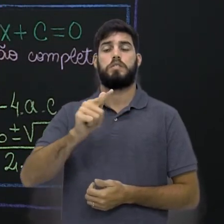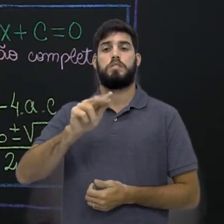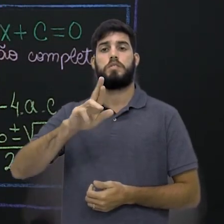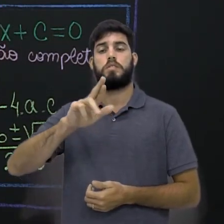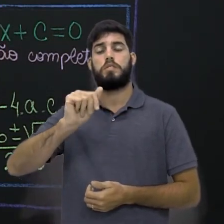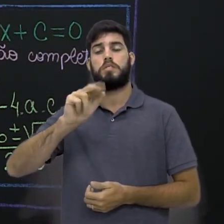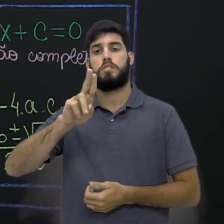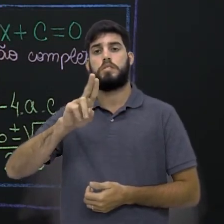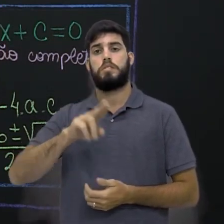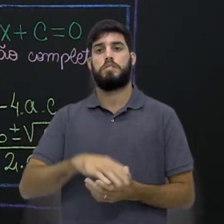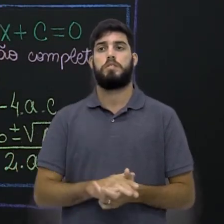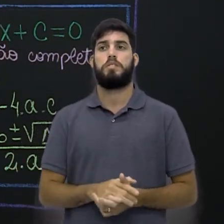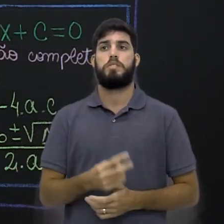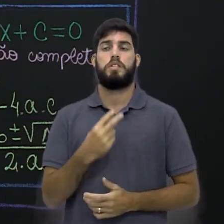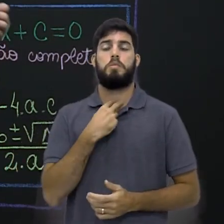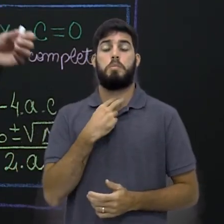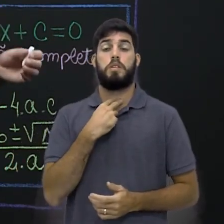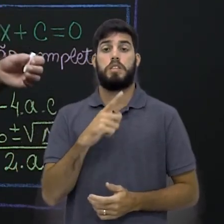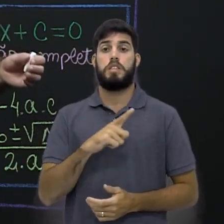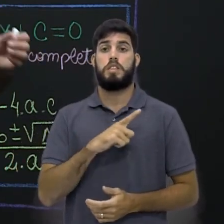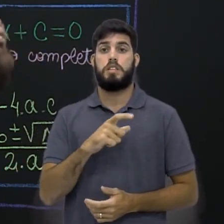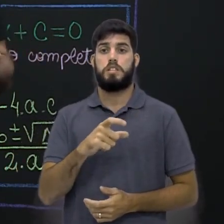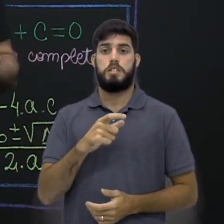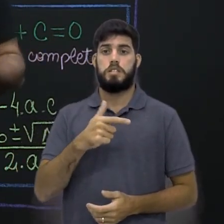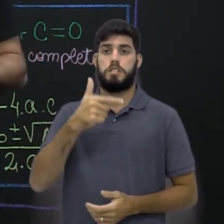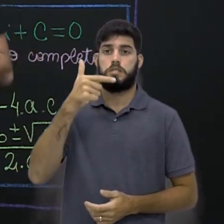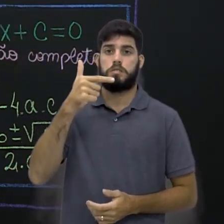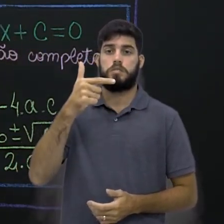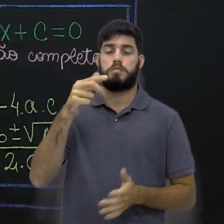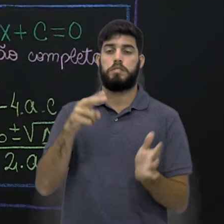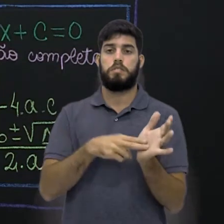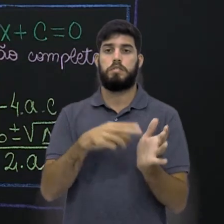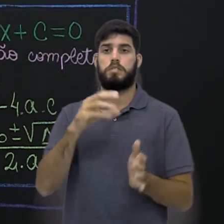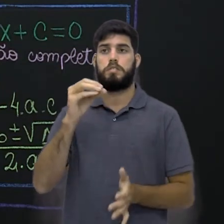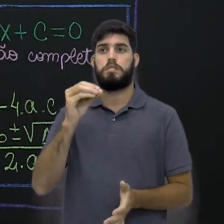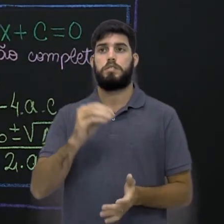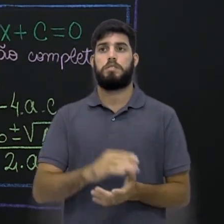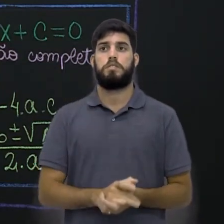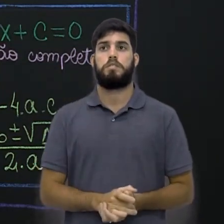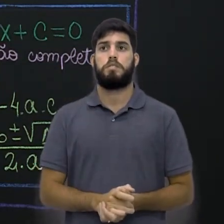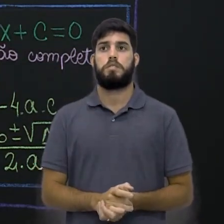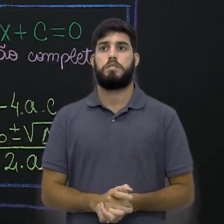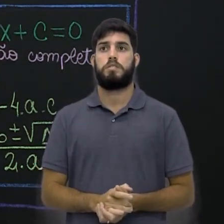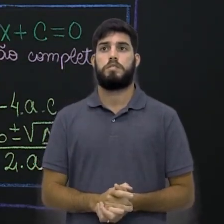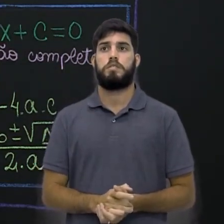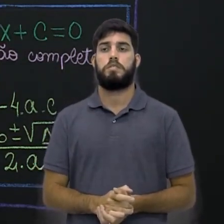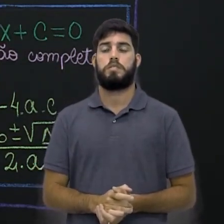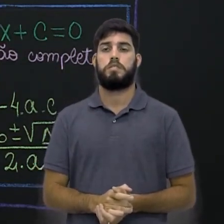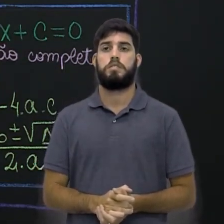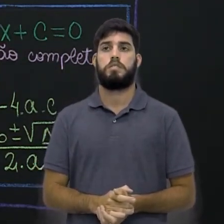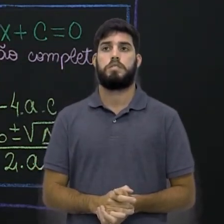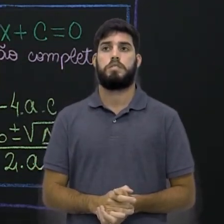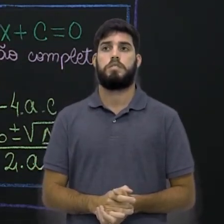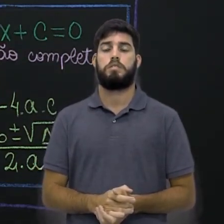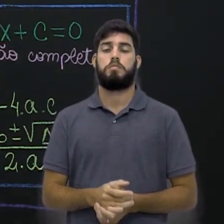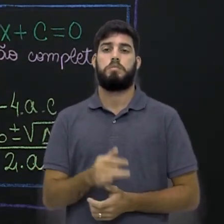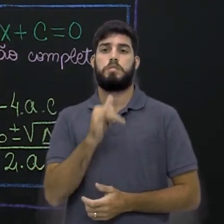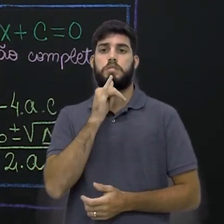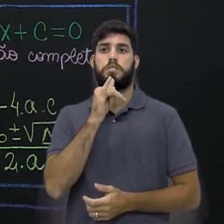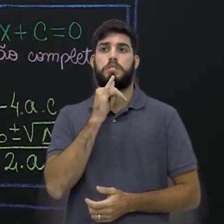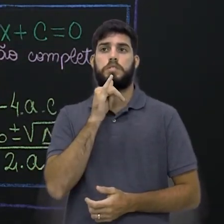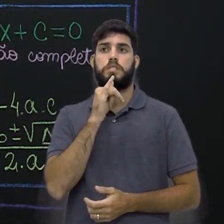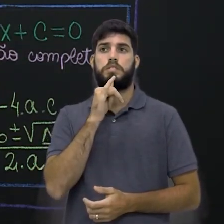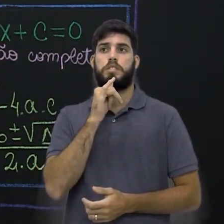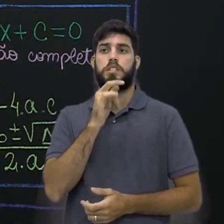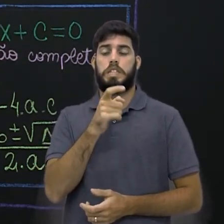pode ter o x ao quadrado igual a zero. Como assim? Eu só não posso ter o x ao quadrado sem